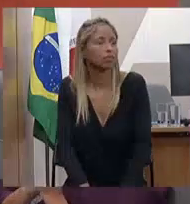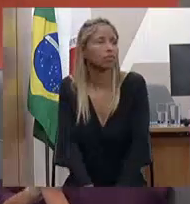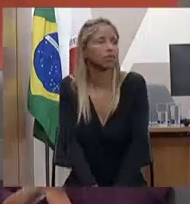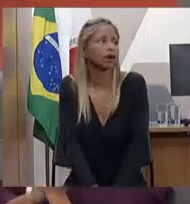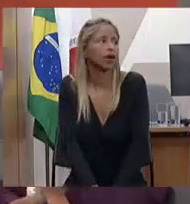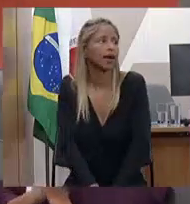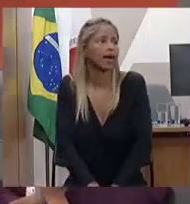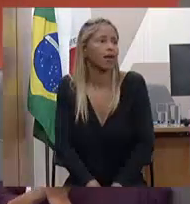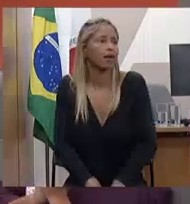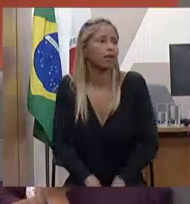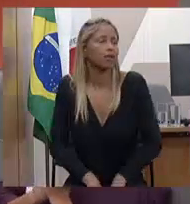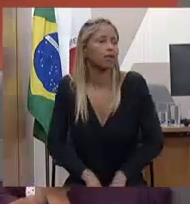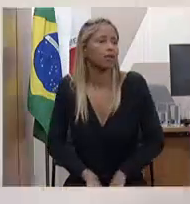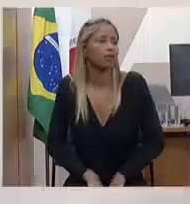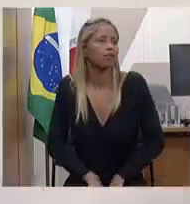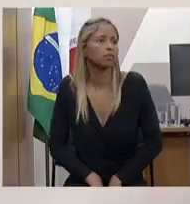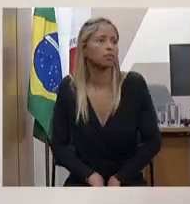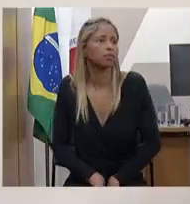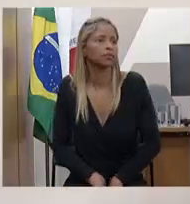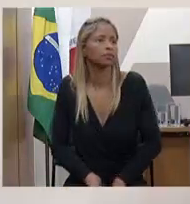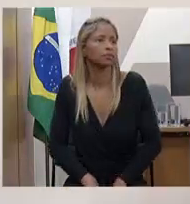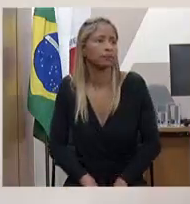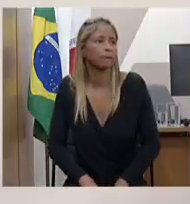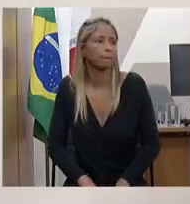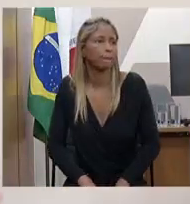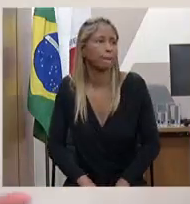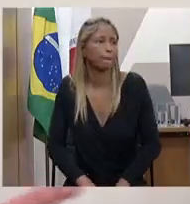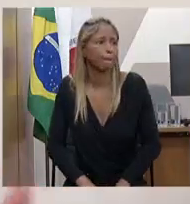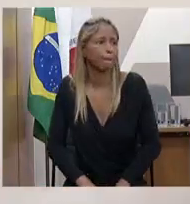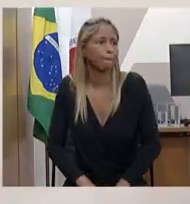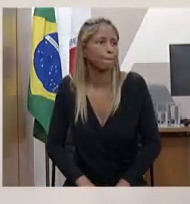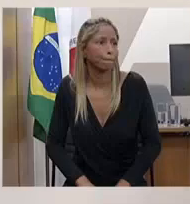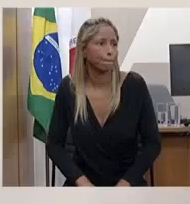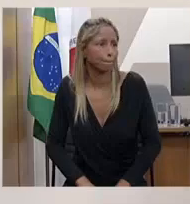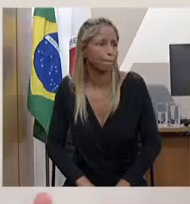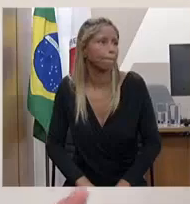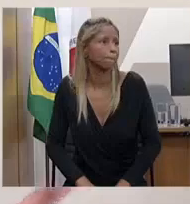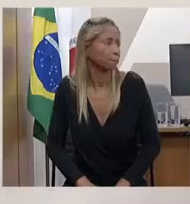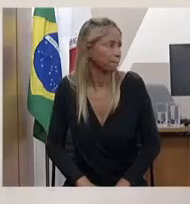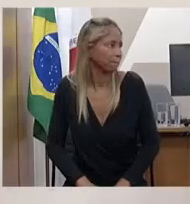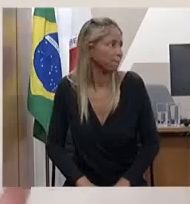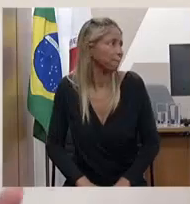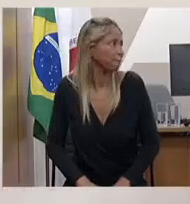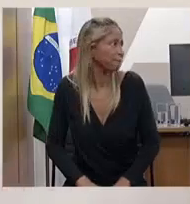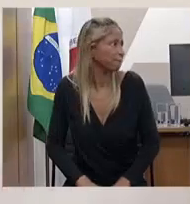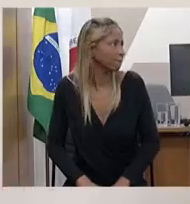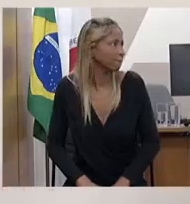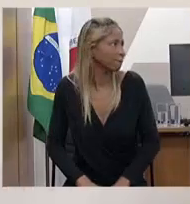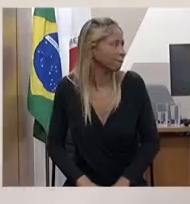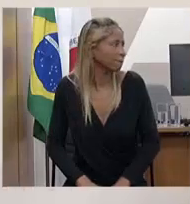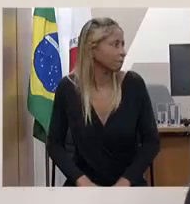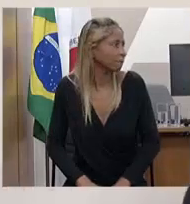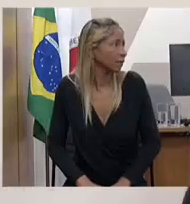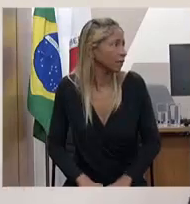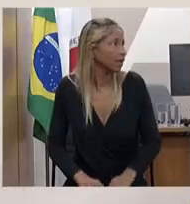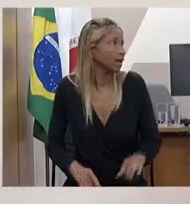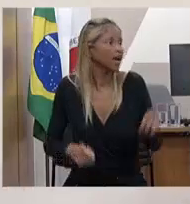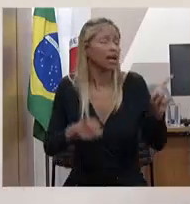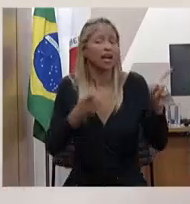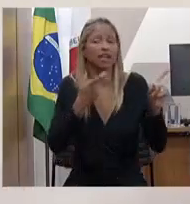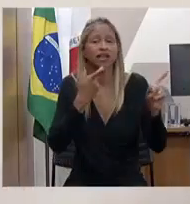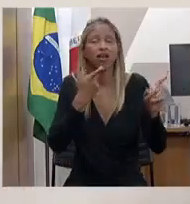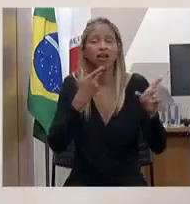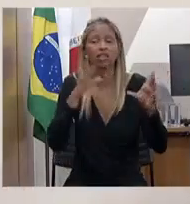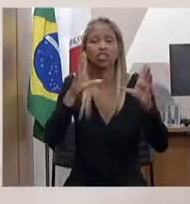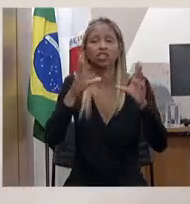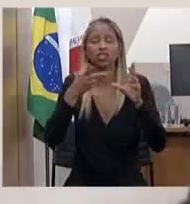Obrigado Juliana nós vamos pedir com o nosso convidados que quiserem comentar né como é que Sejam breves